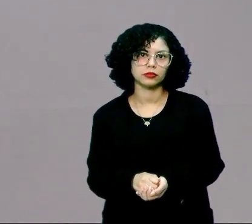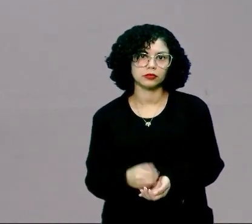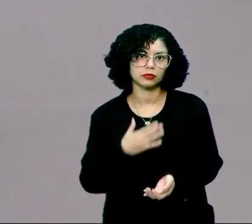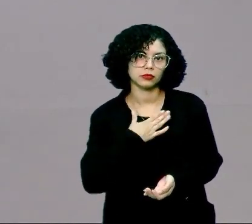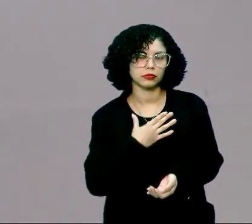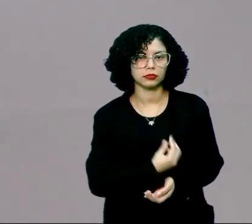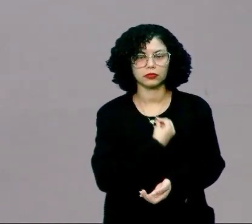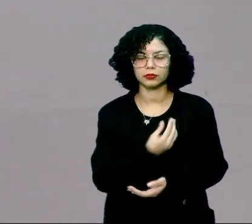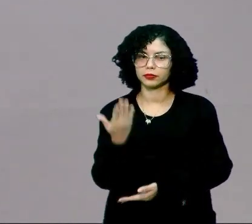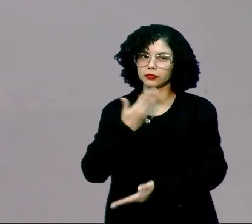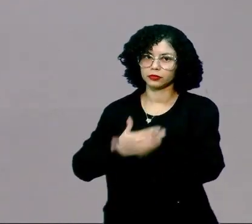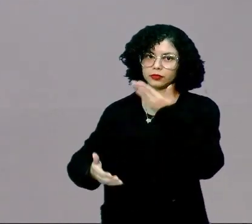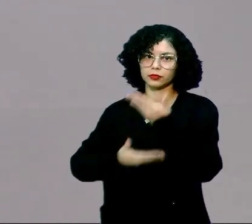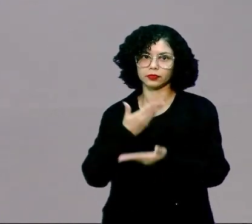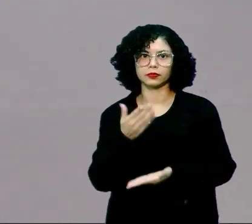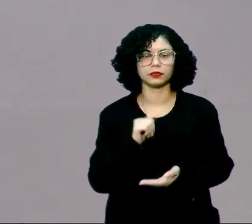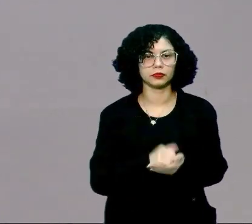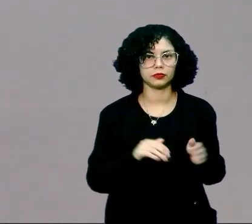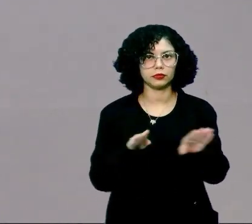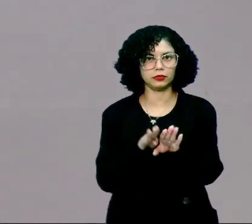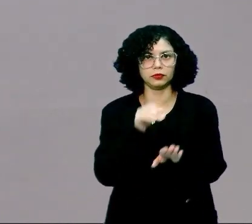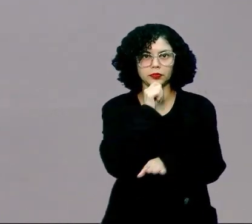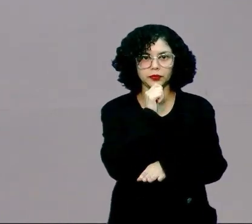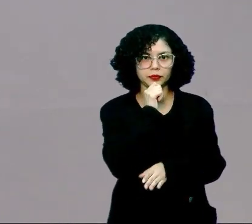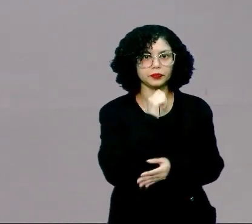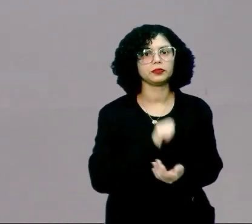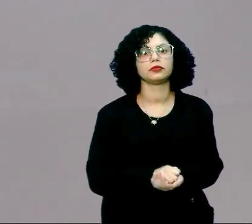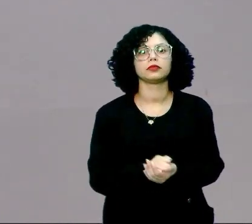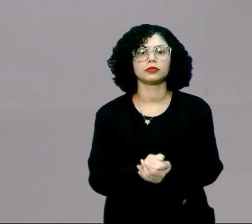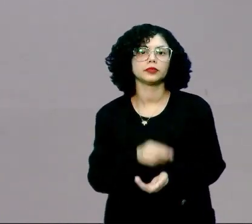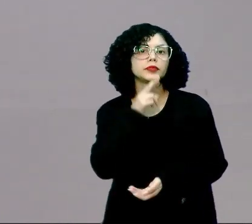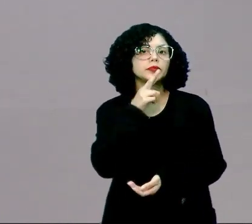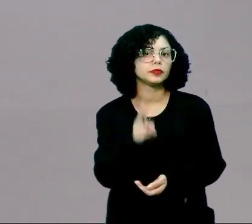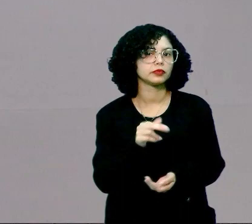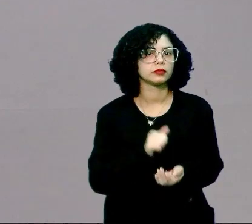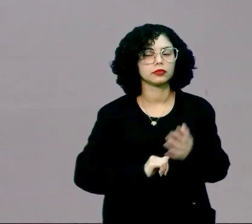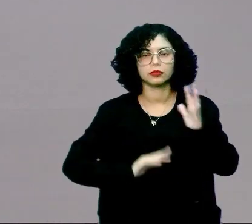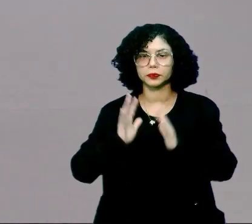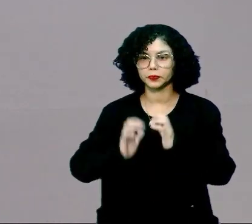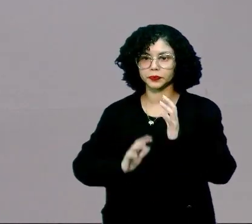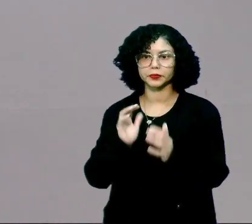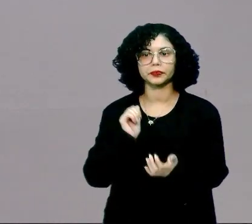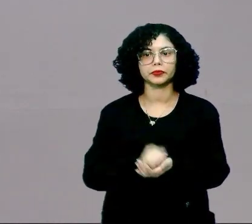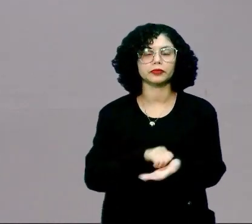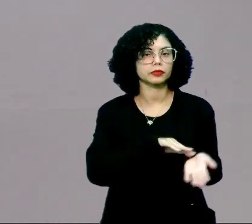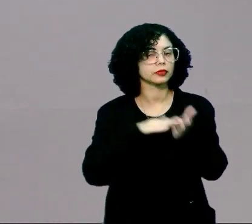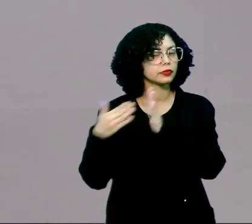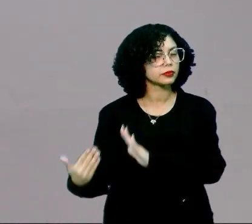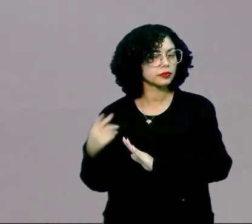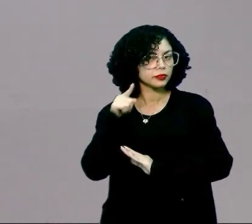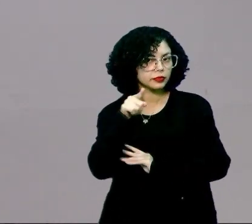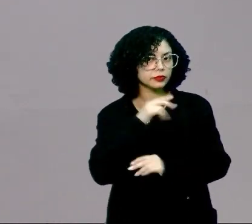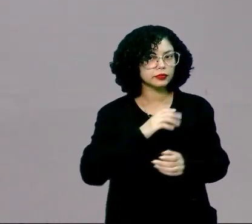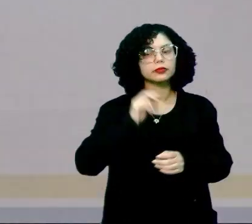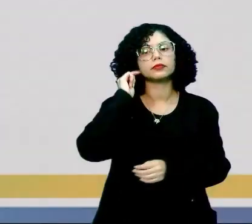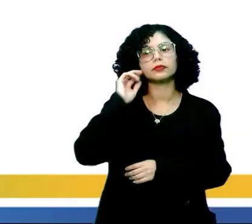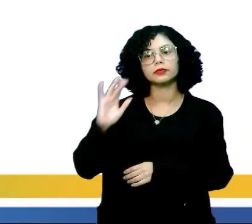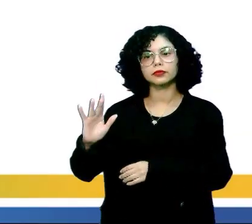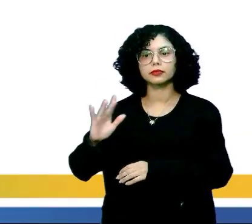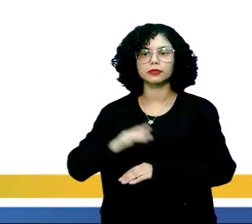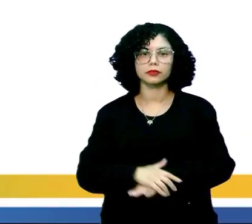minha convivência, e aí eu consigo, inclusive, resolver conflitos, tá? A partir dessa